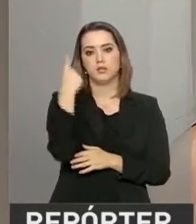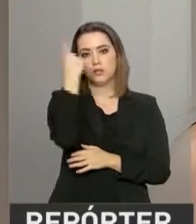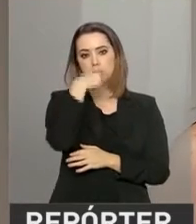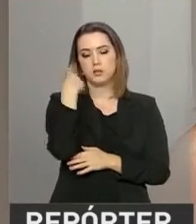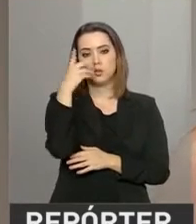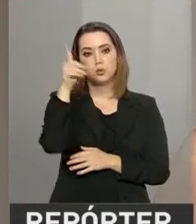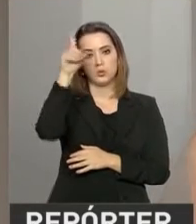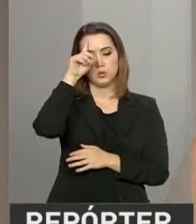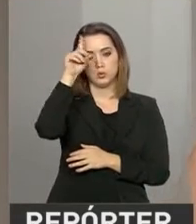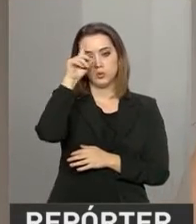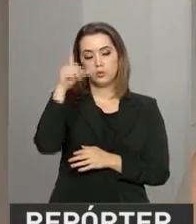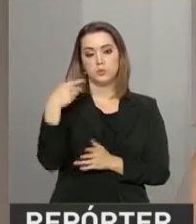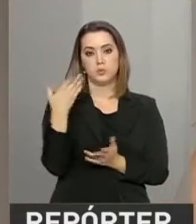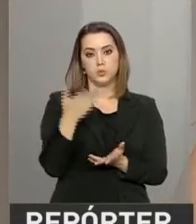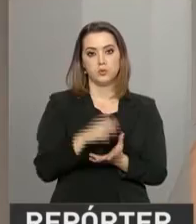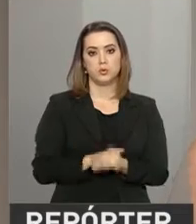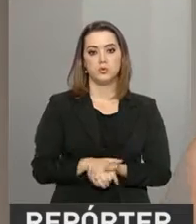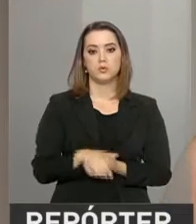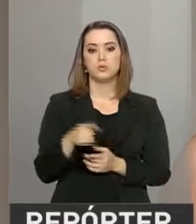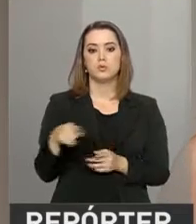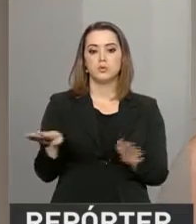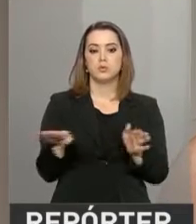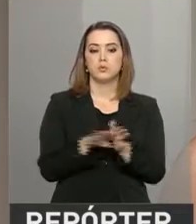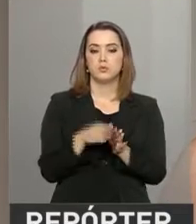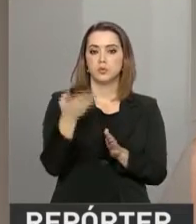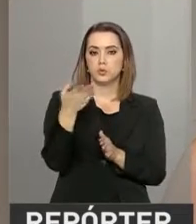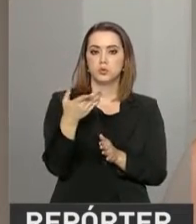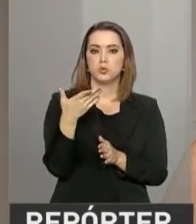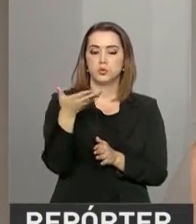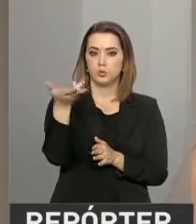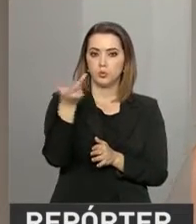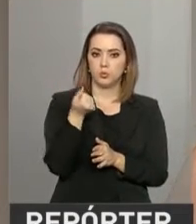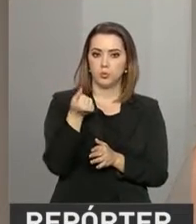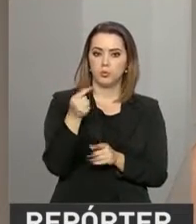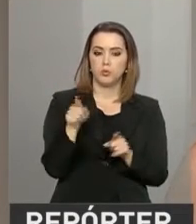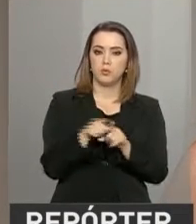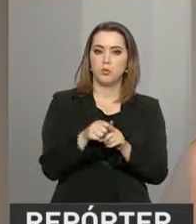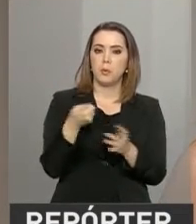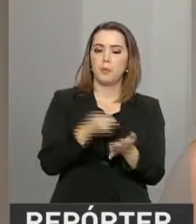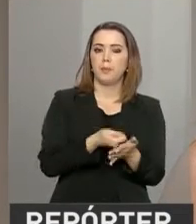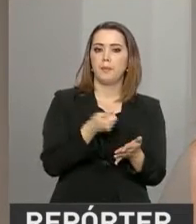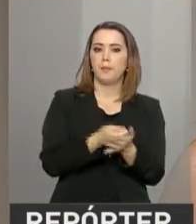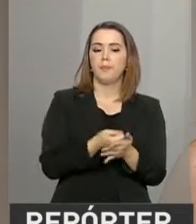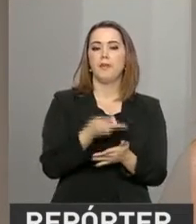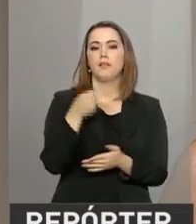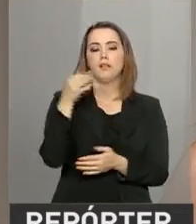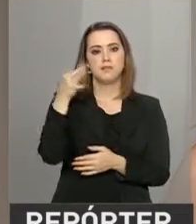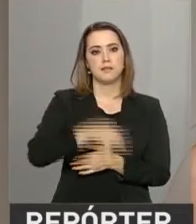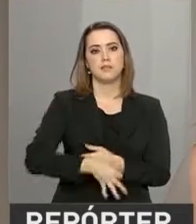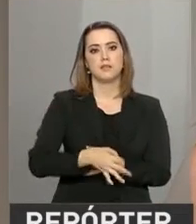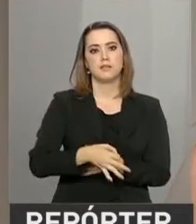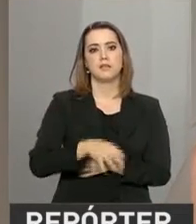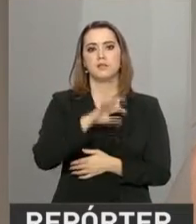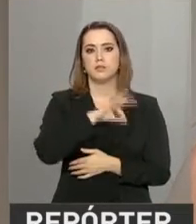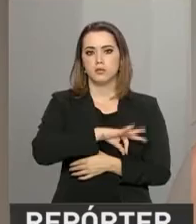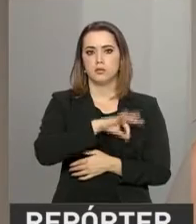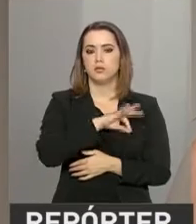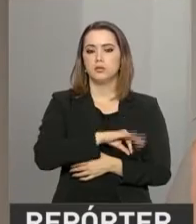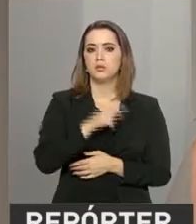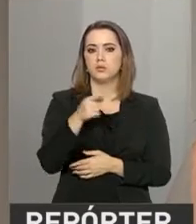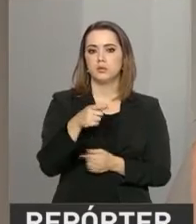semanais. Outra coisa que veio também como benefício foi a questão da obrigatoriedade do pagamento da bolsa auxílio e também do auxílio